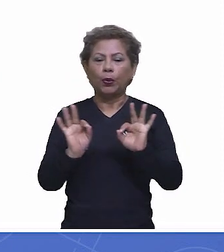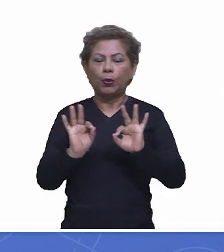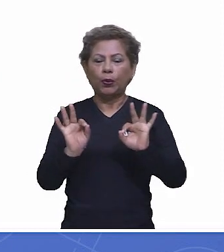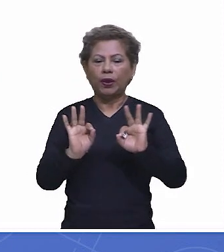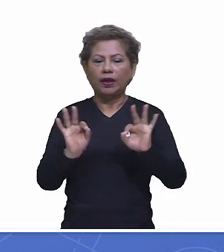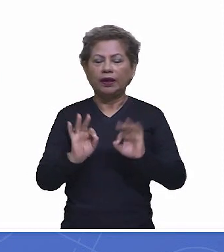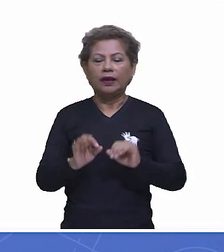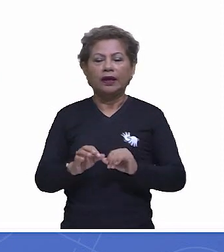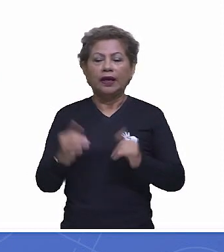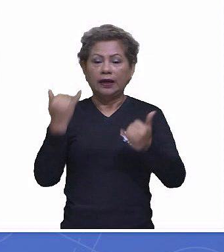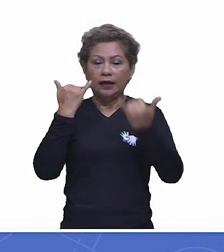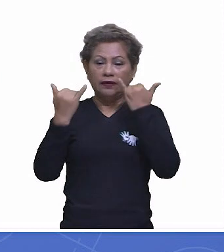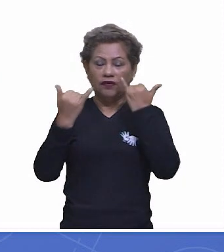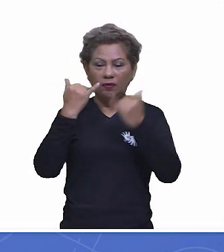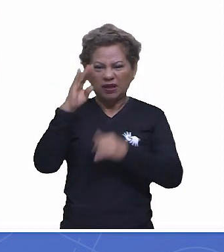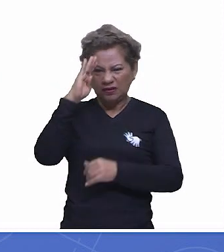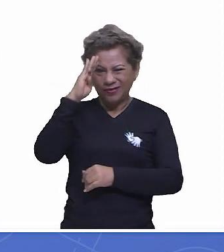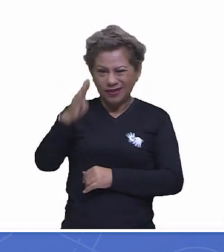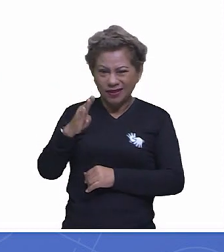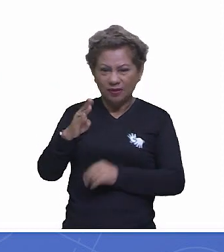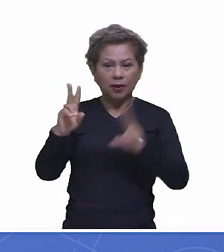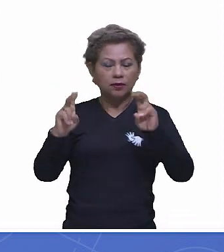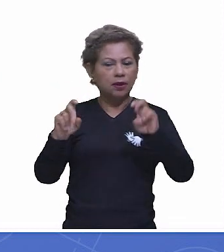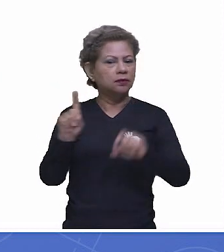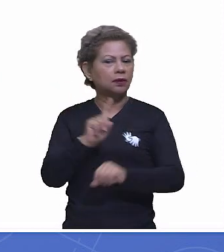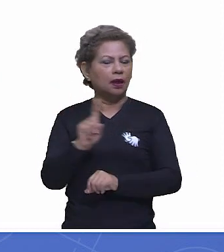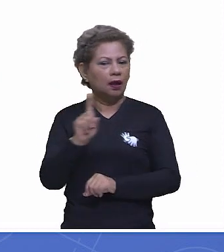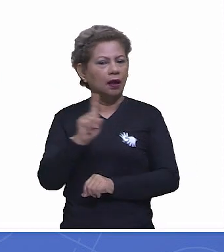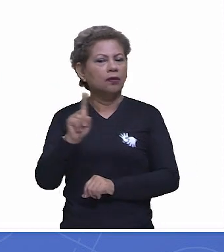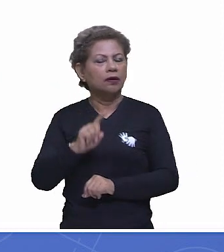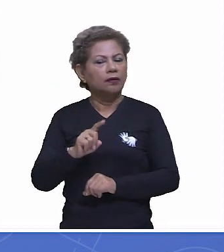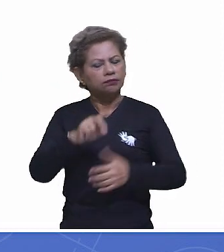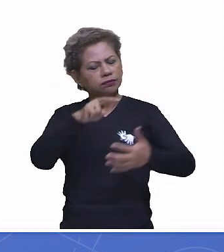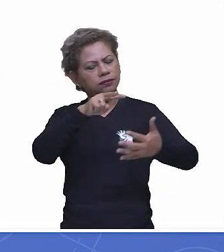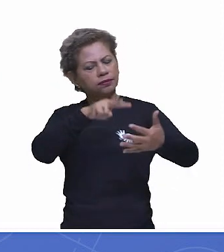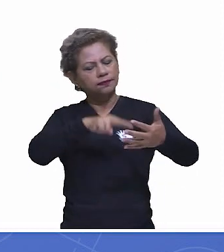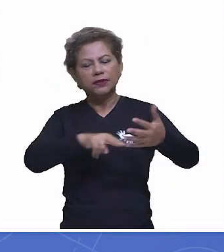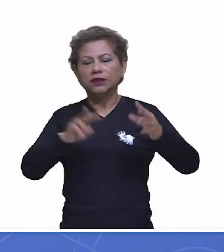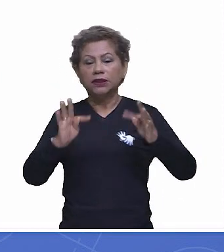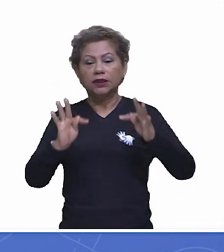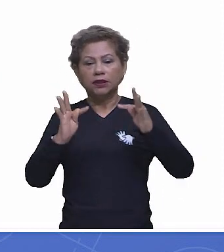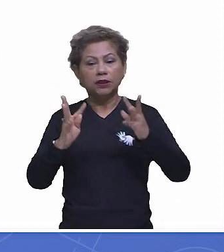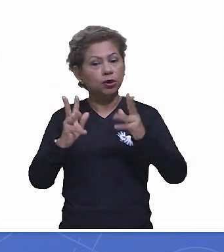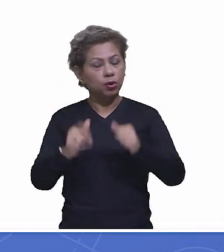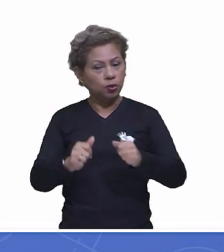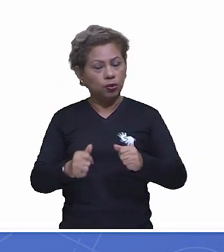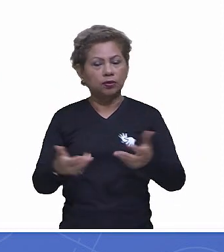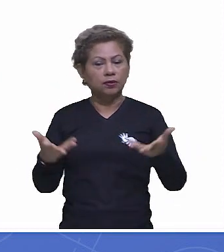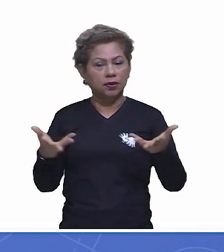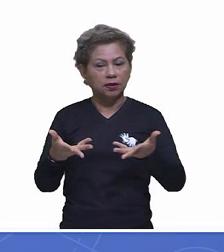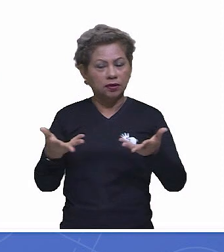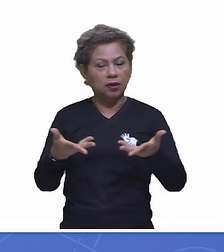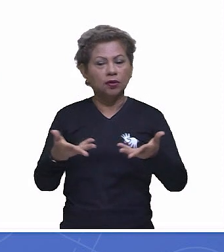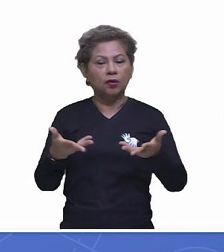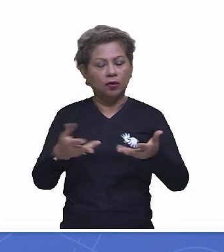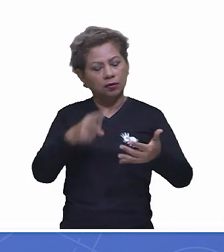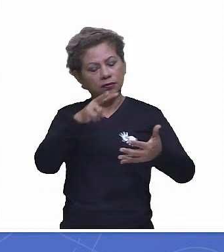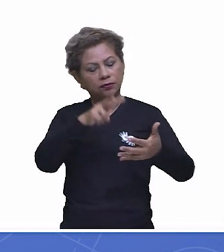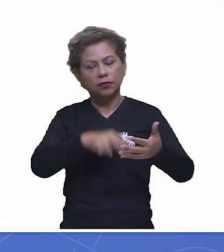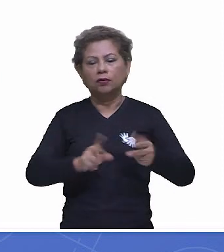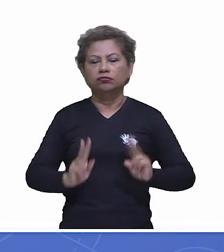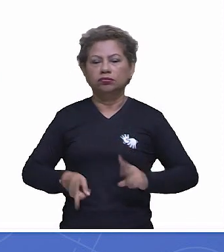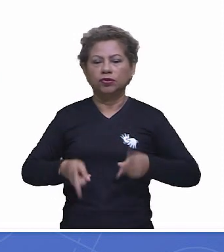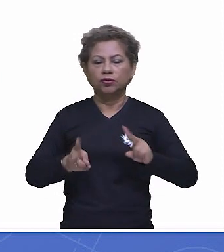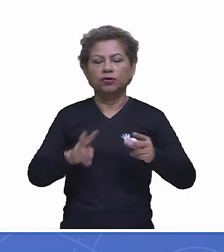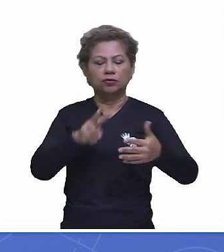a informação principal do texto, tá? E isso a gente vai ver logo em seguida. Vou mostrar para vocês agora a pergunta, né? E